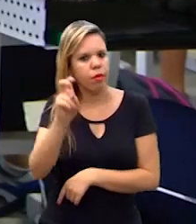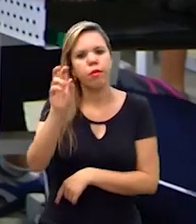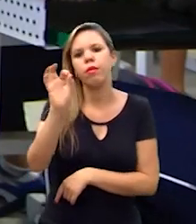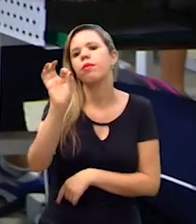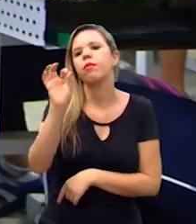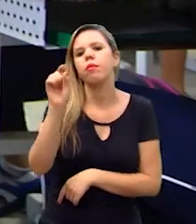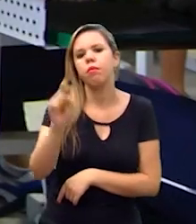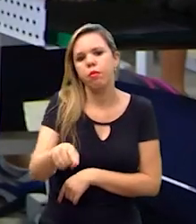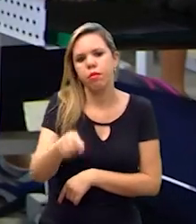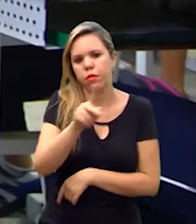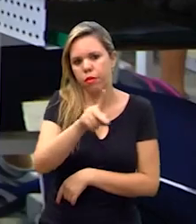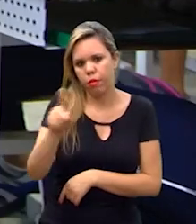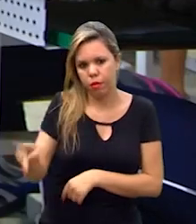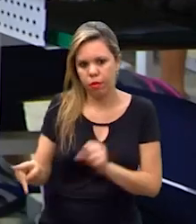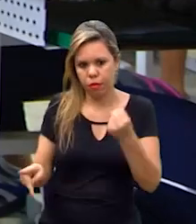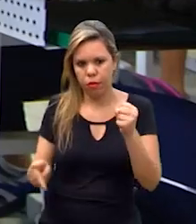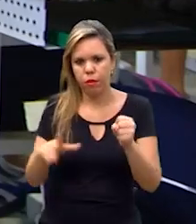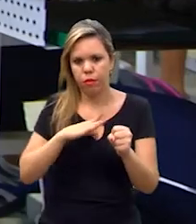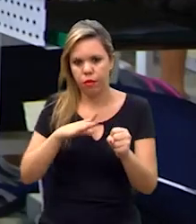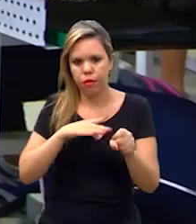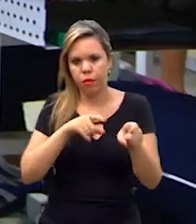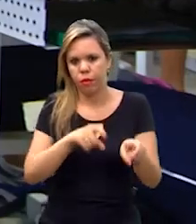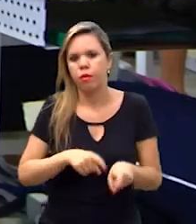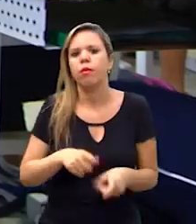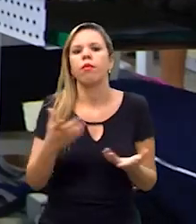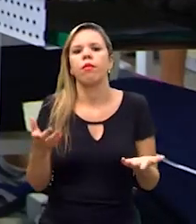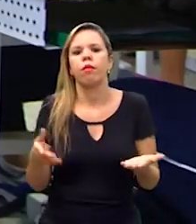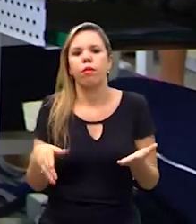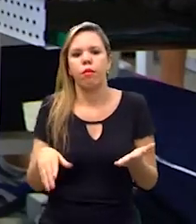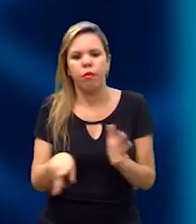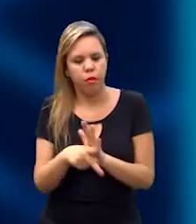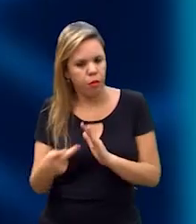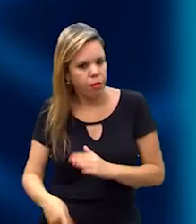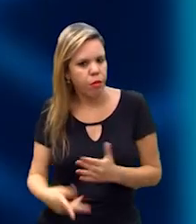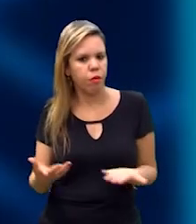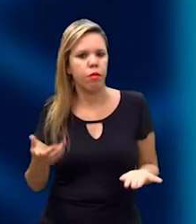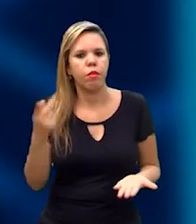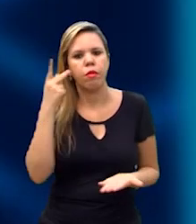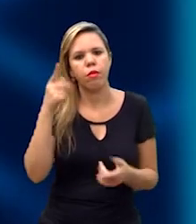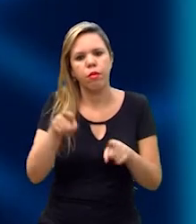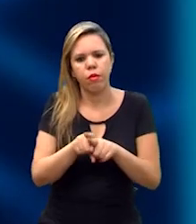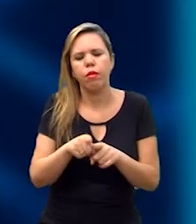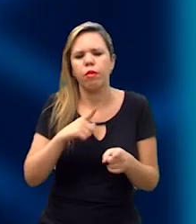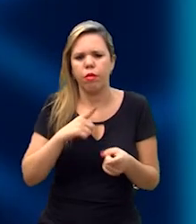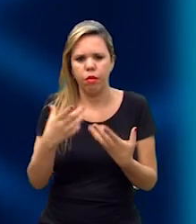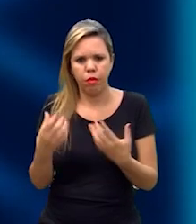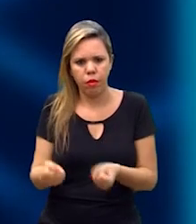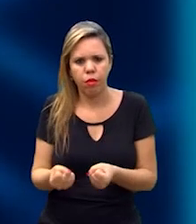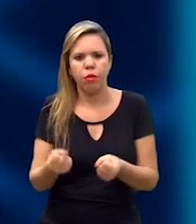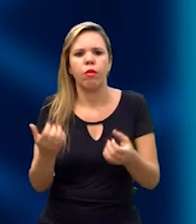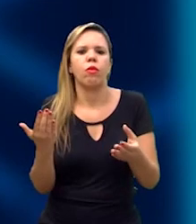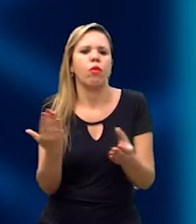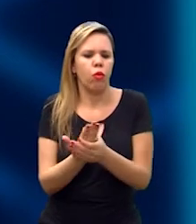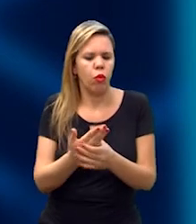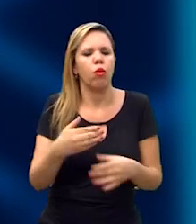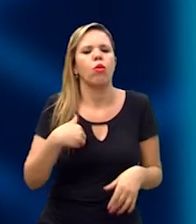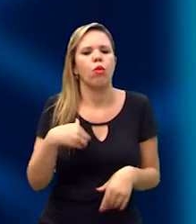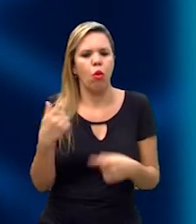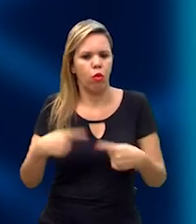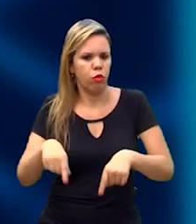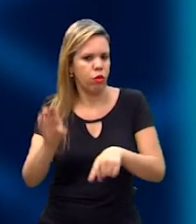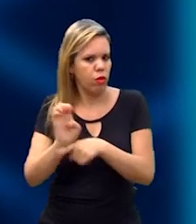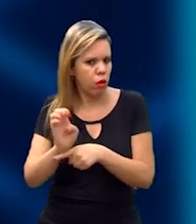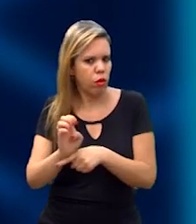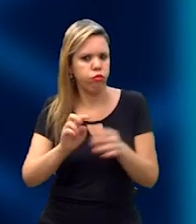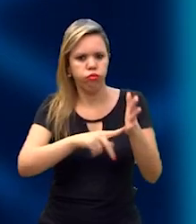representa 15 mil professores de 8 cidades do interior paulista, obteve liminar contra o Estado, o